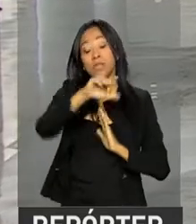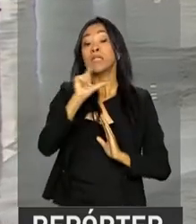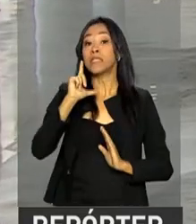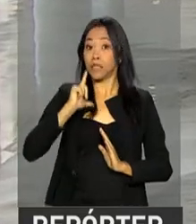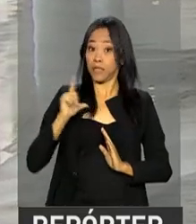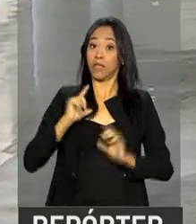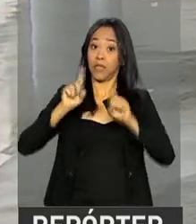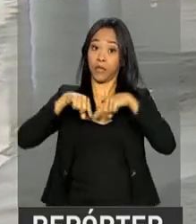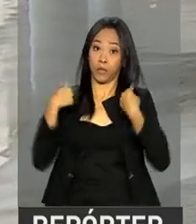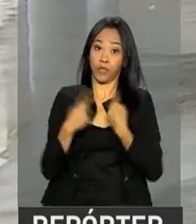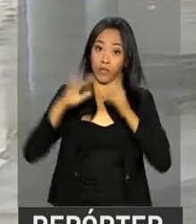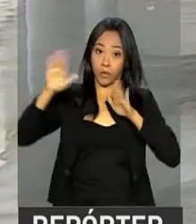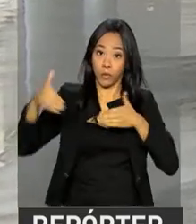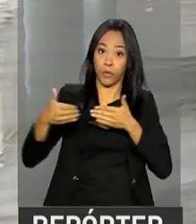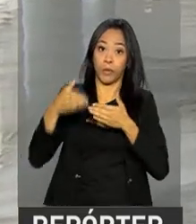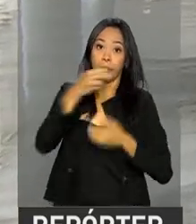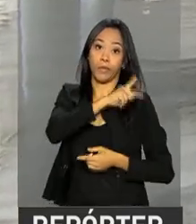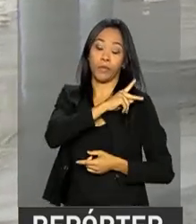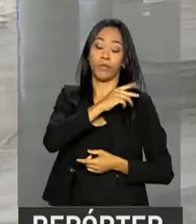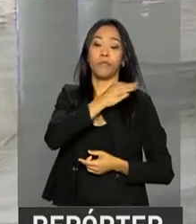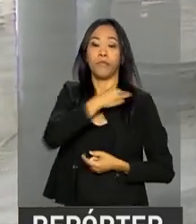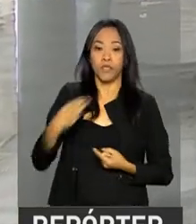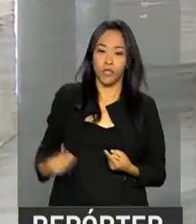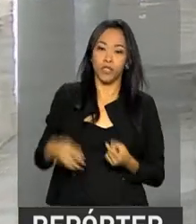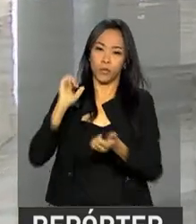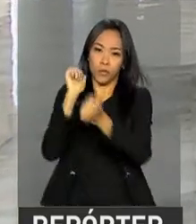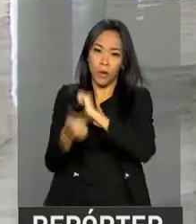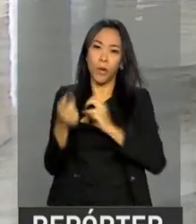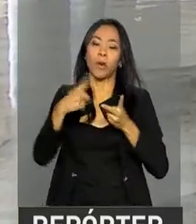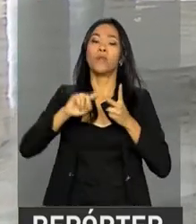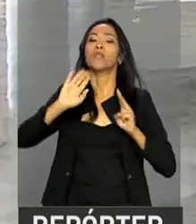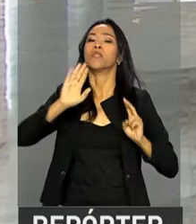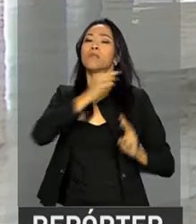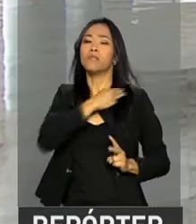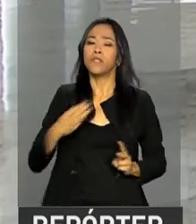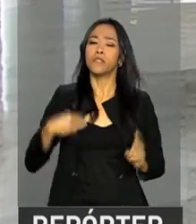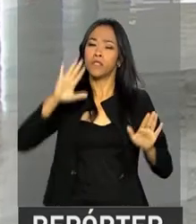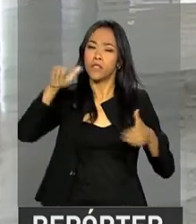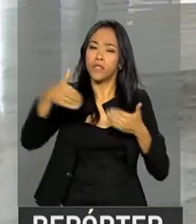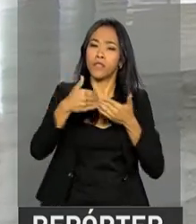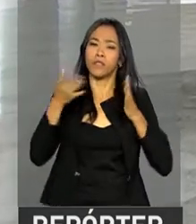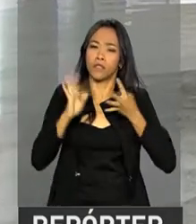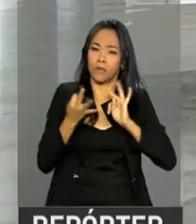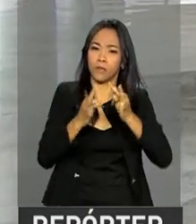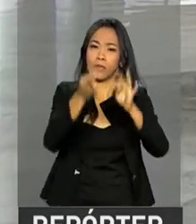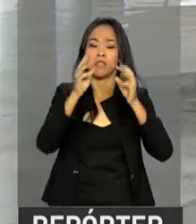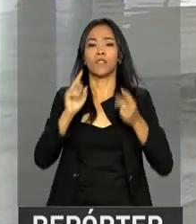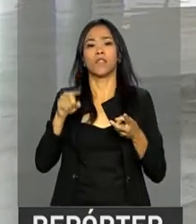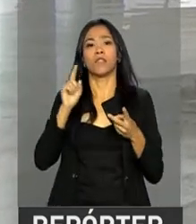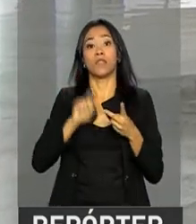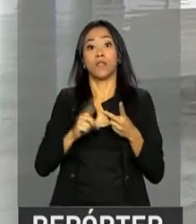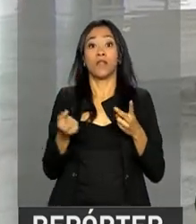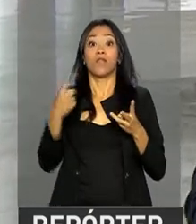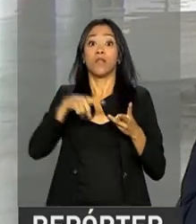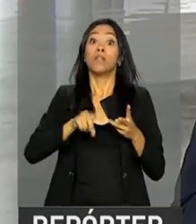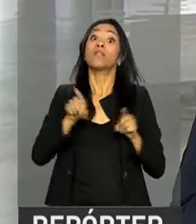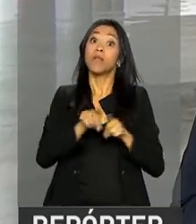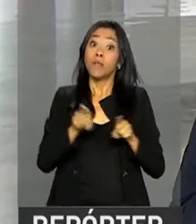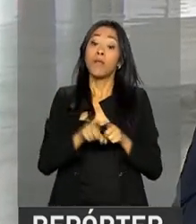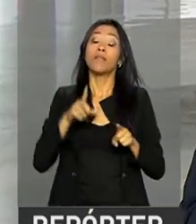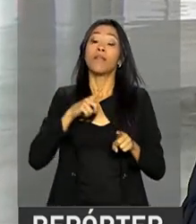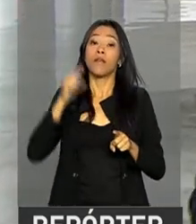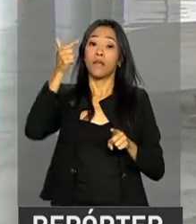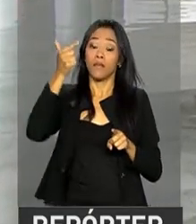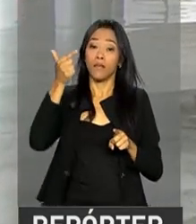com os ministros do esporte leonardo piciani da ciência tecnologia e inovações e comunicações gilberto kassab o presidente também tem